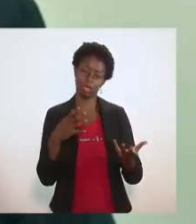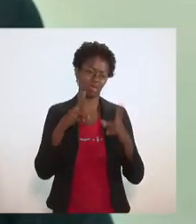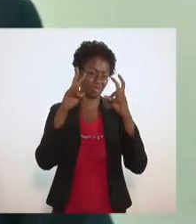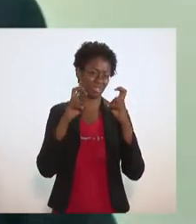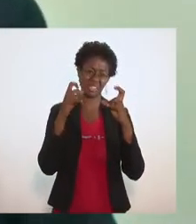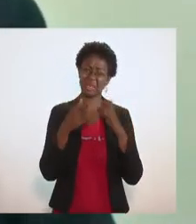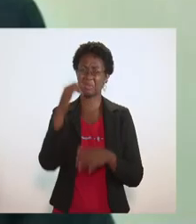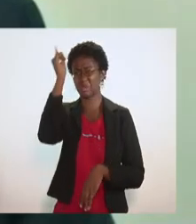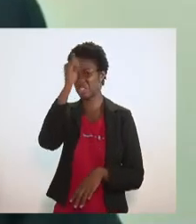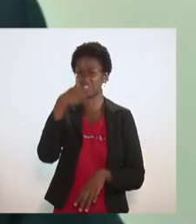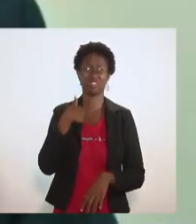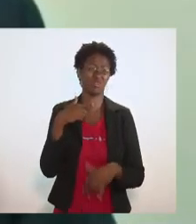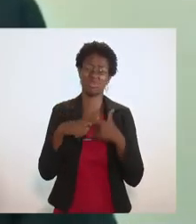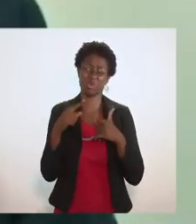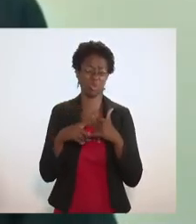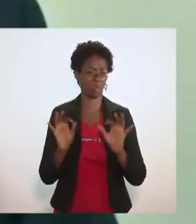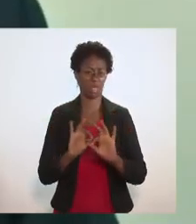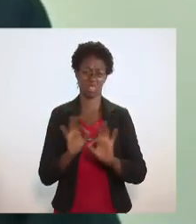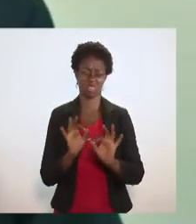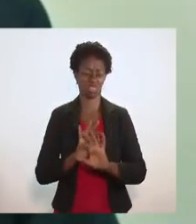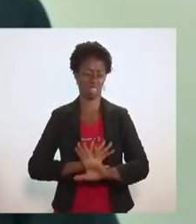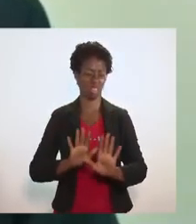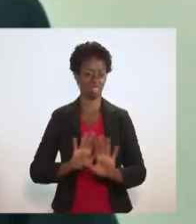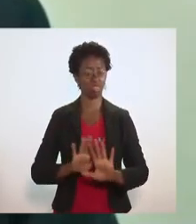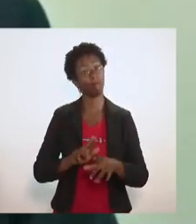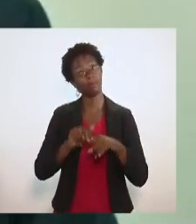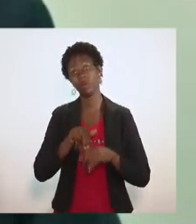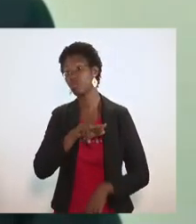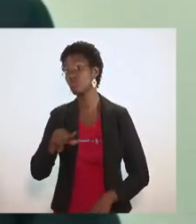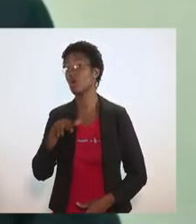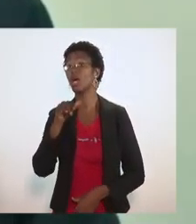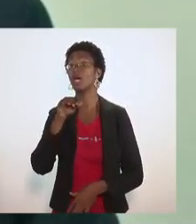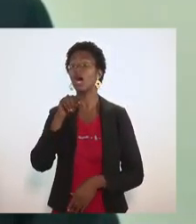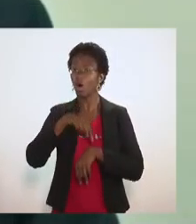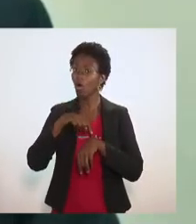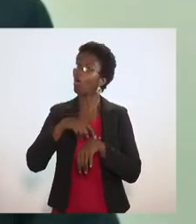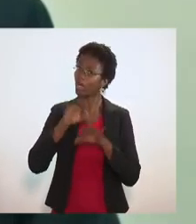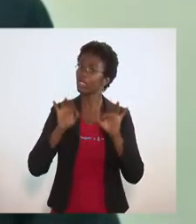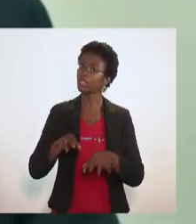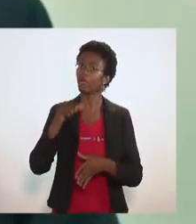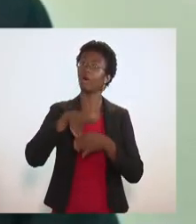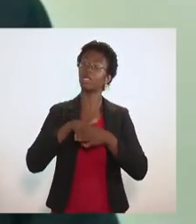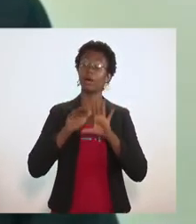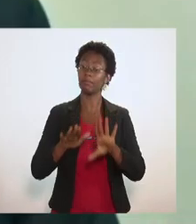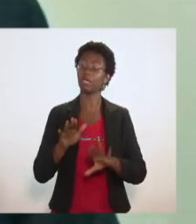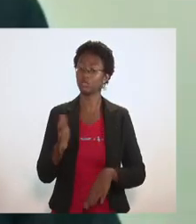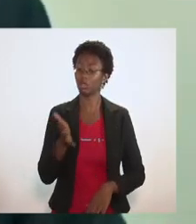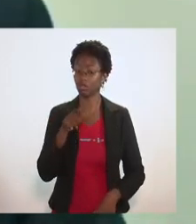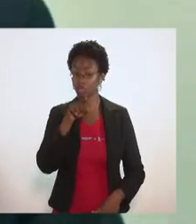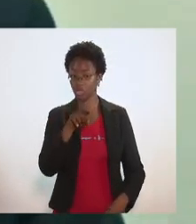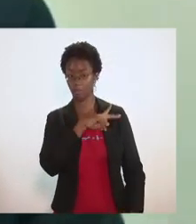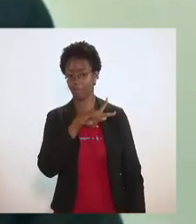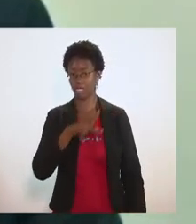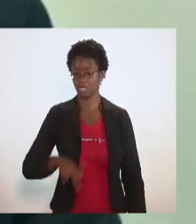divergente. Uma questão... eu queria, se Vossa Excelência, se for...